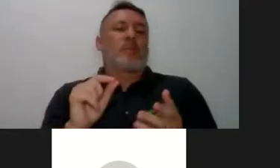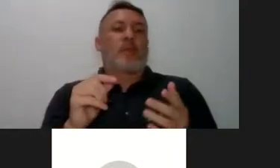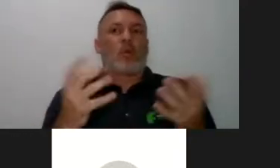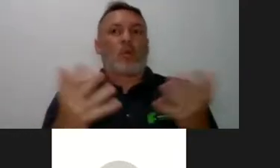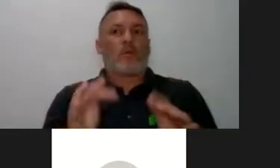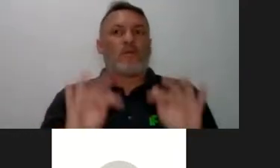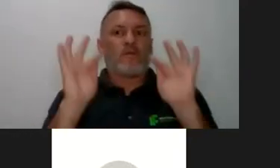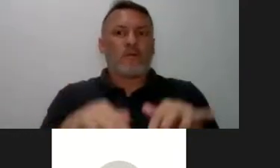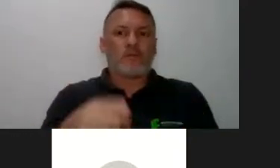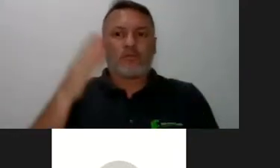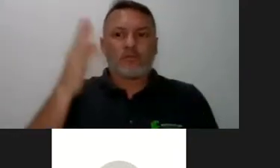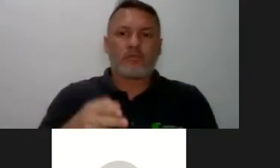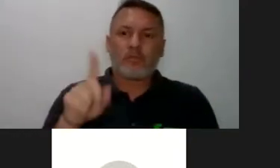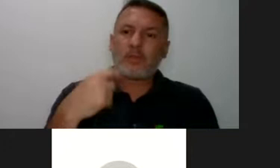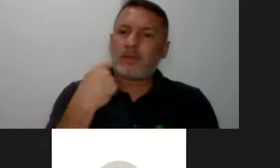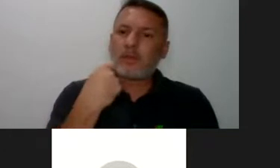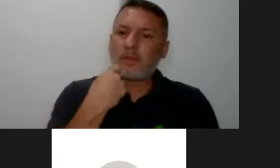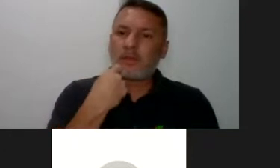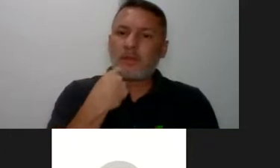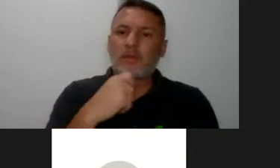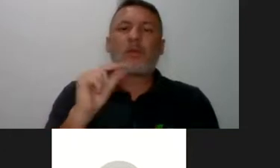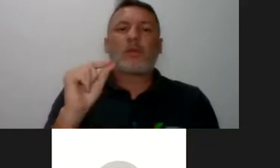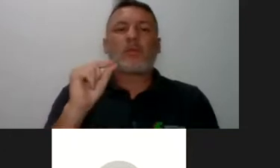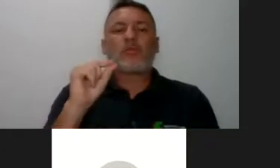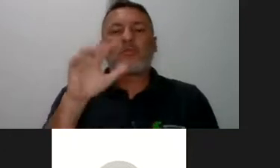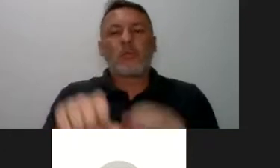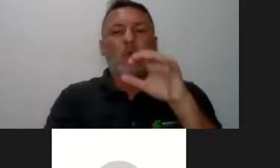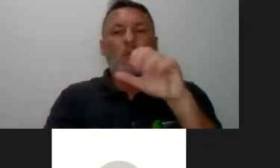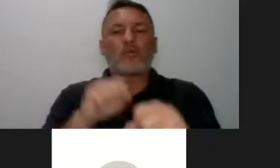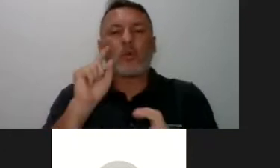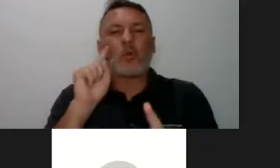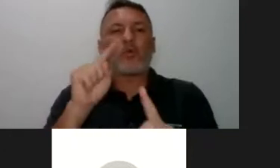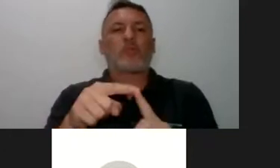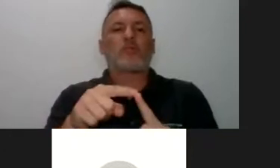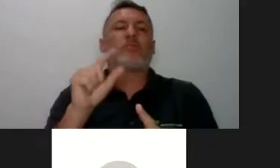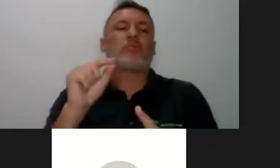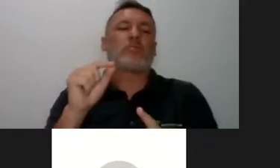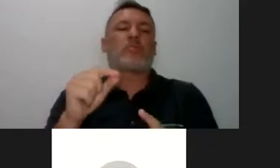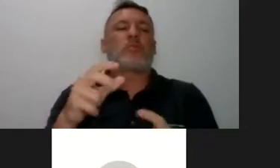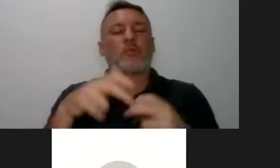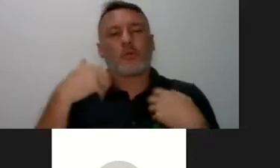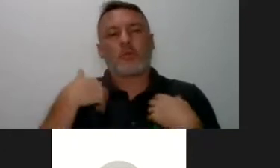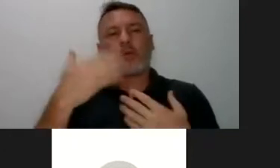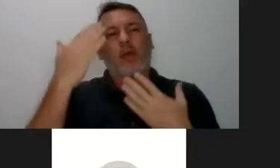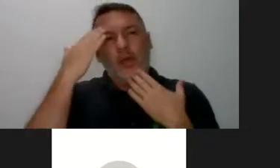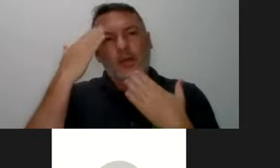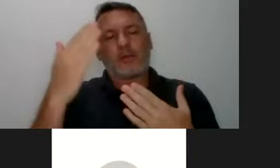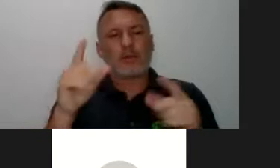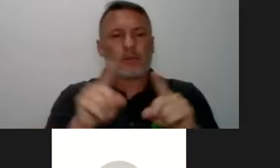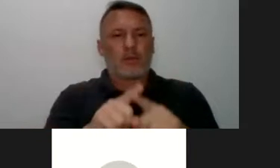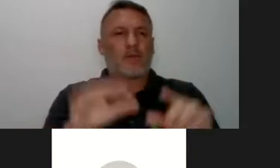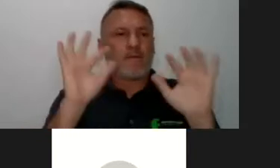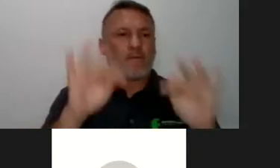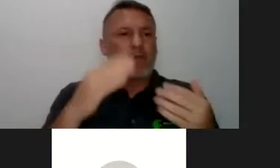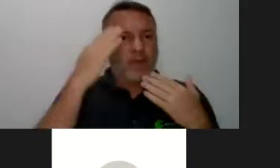tarde, buscar, né, elevar o nome dessas pessoas. E aqui eu deixo meus agradecimentos e, por fim, deixo meu agradecimento